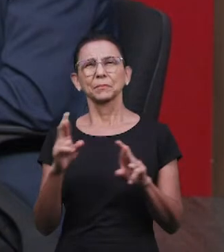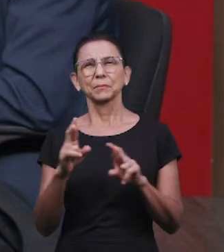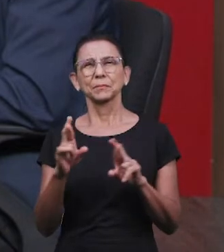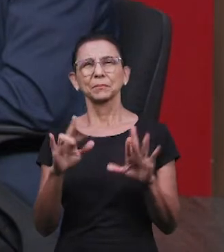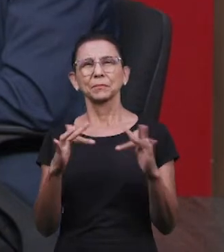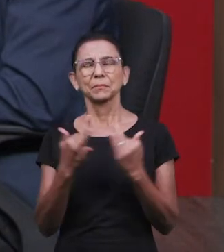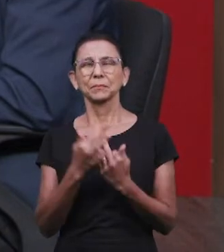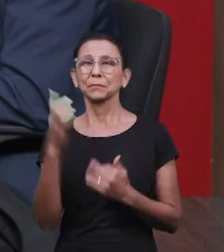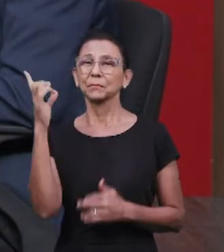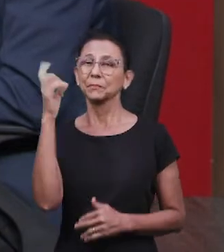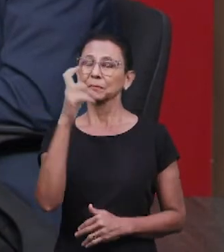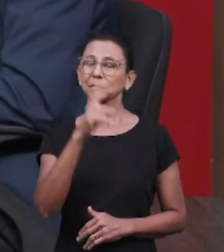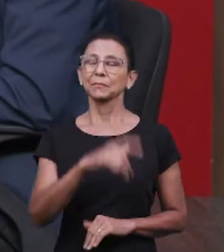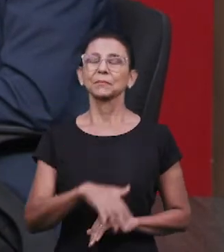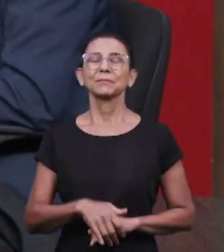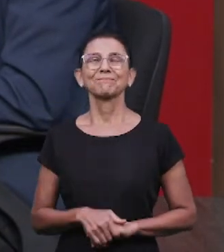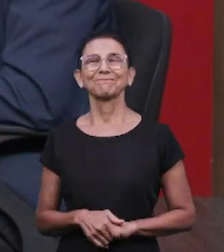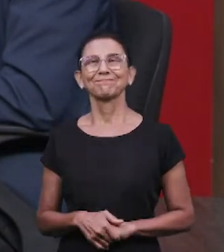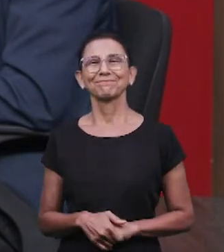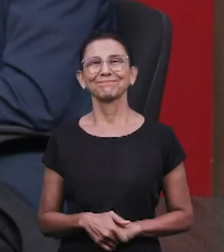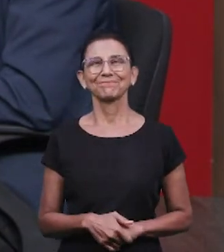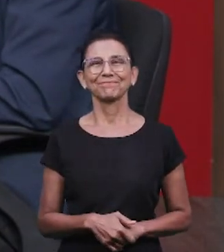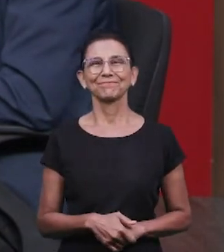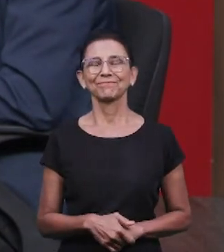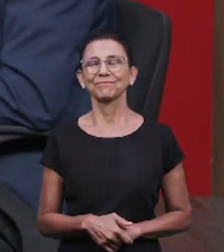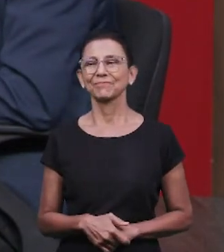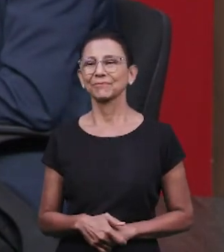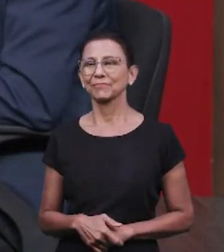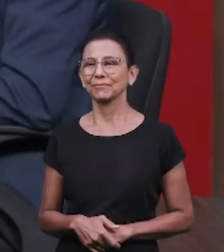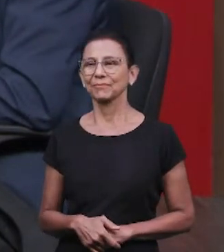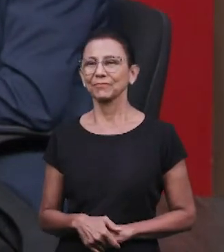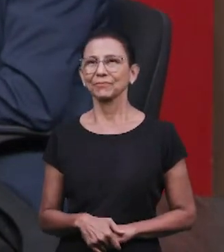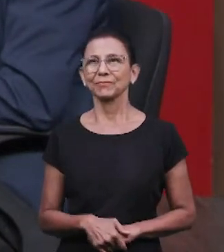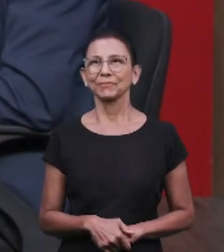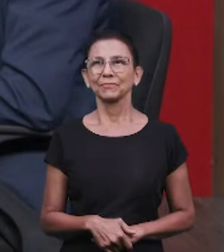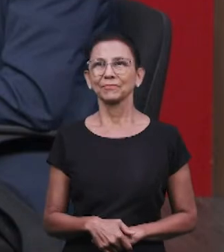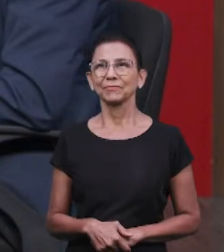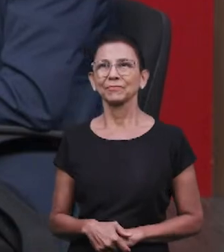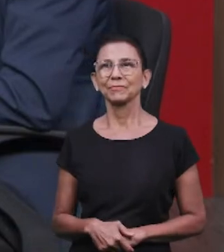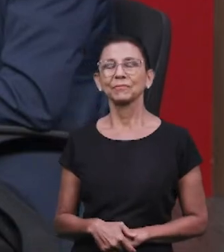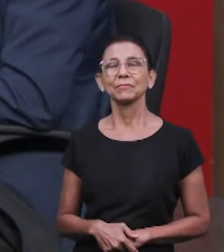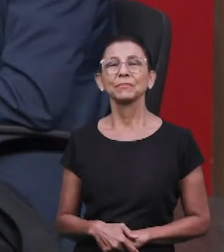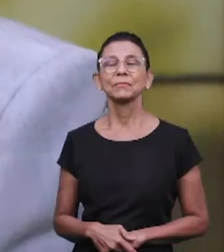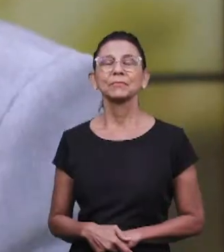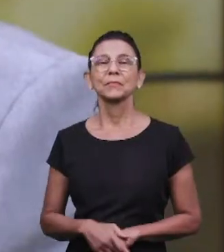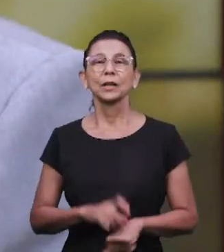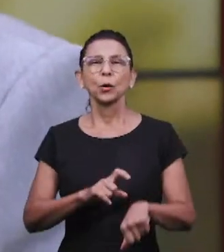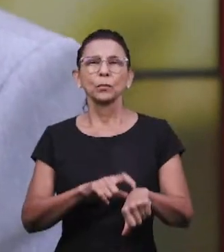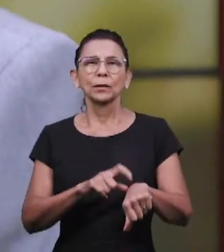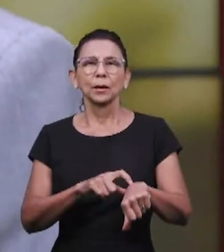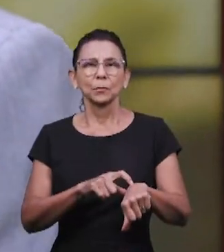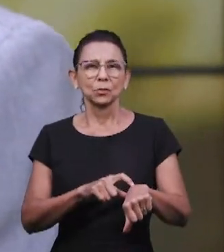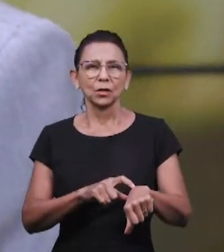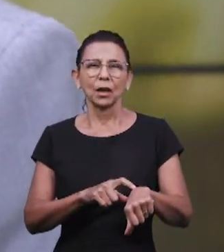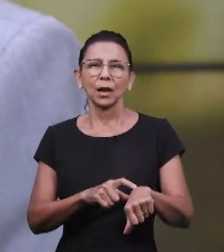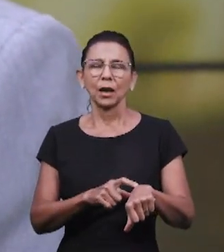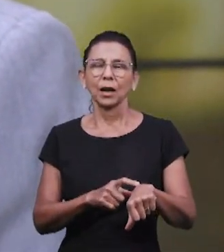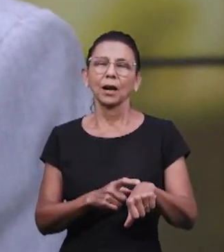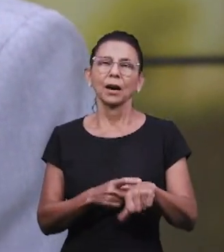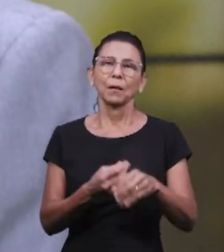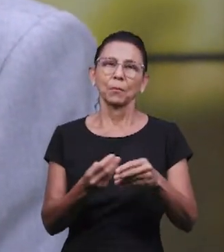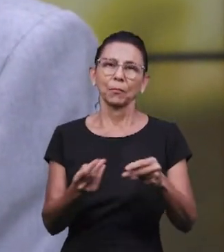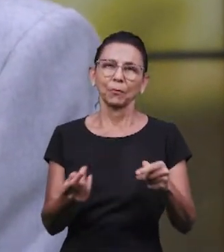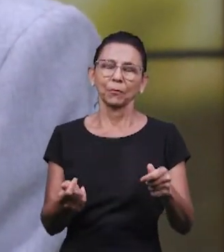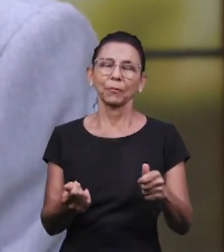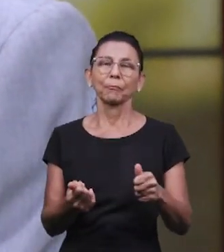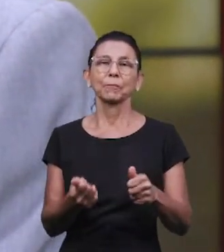certo? Luiz, vamos terminar? Cada hora? Vamos lá, deu tempo aí? Já deu tempo, é isso mesmo. Então, olha só, você fica daqui a pouquinho com